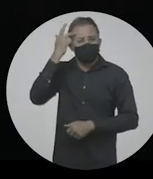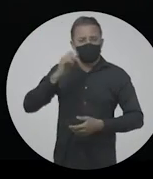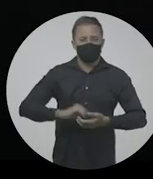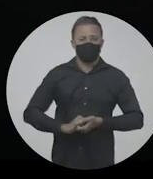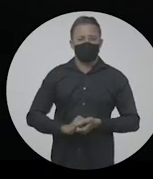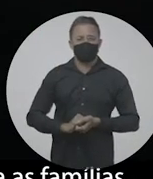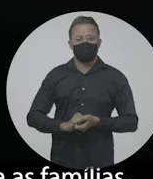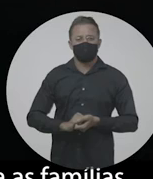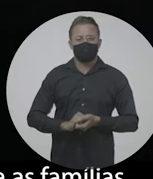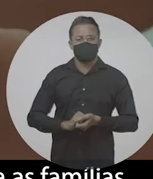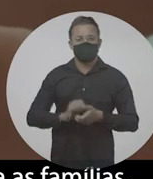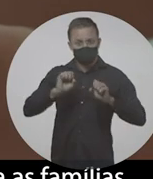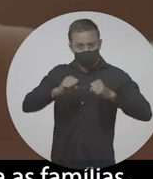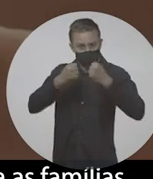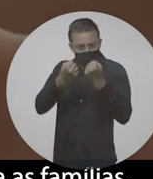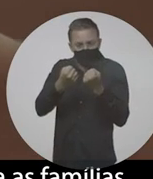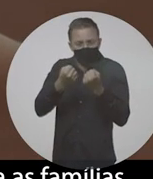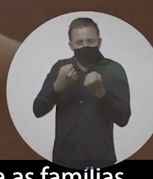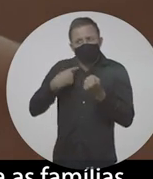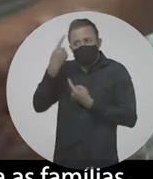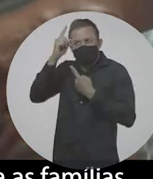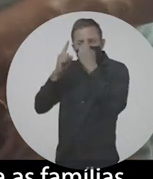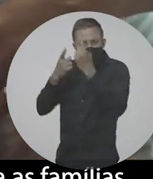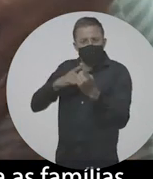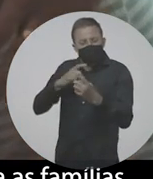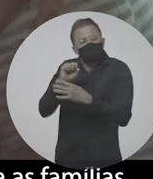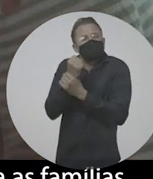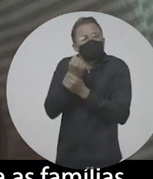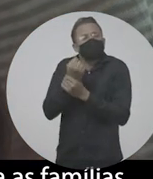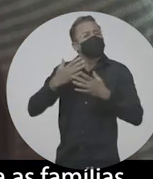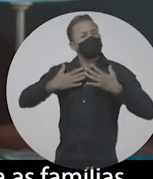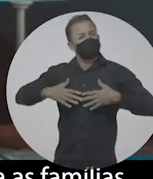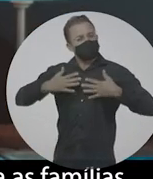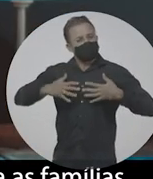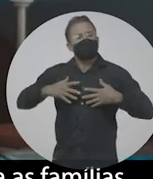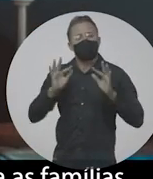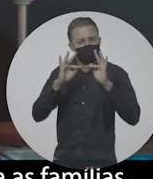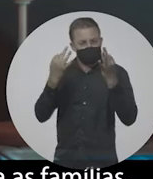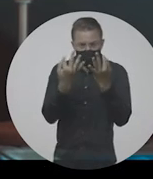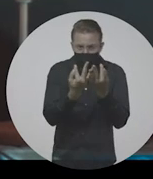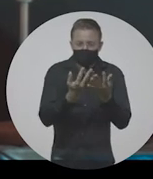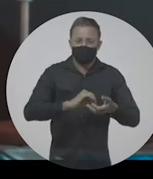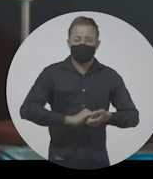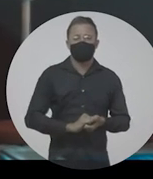suas atividades. Nos esforçamos para trazer soluções que garantam um pouco mais de tranquilidade para as